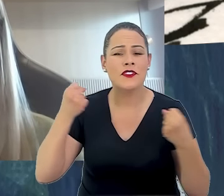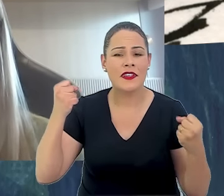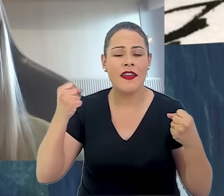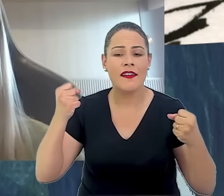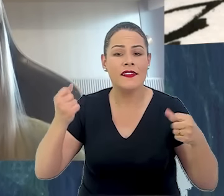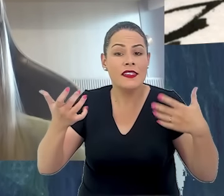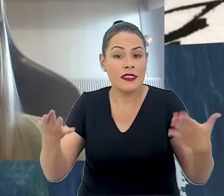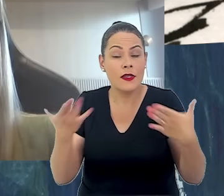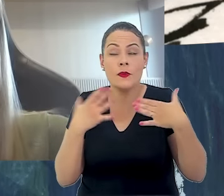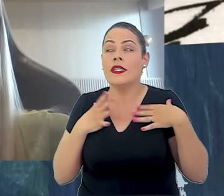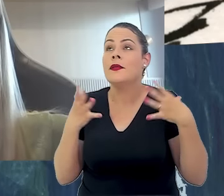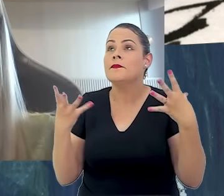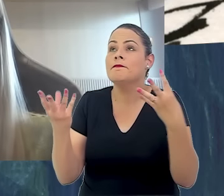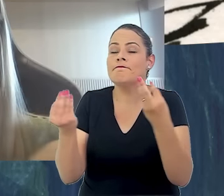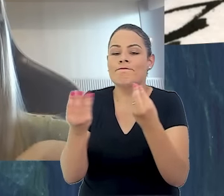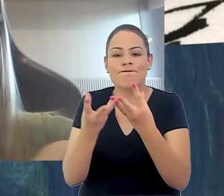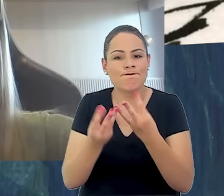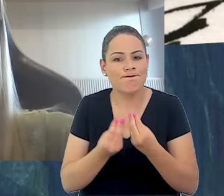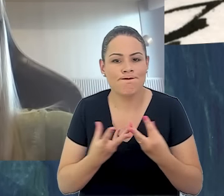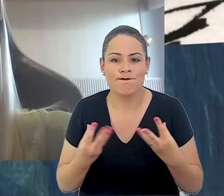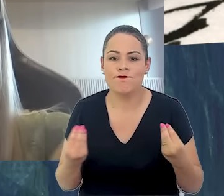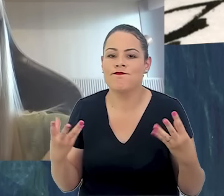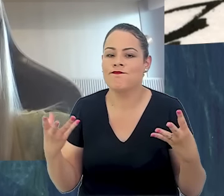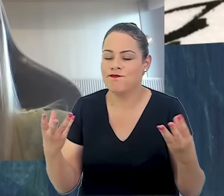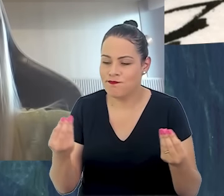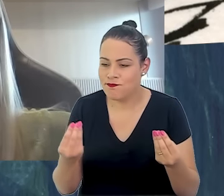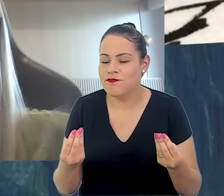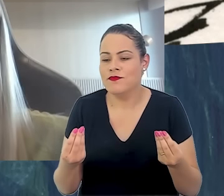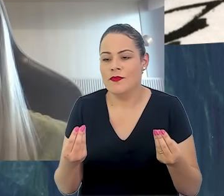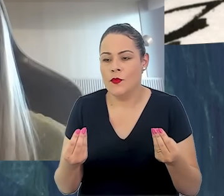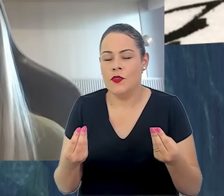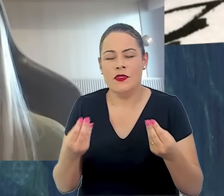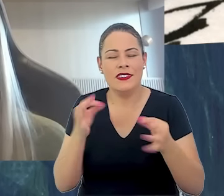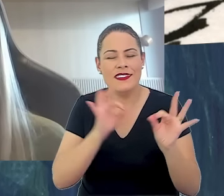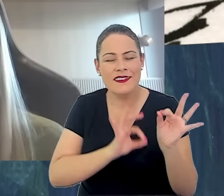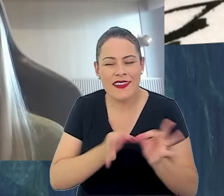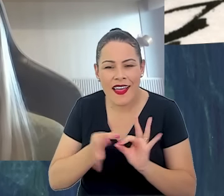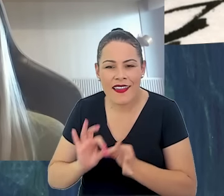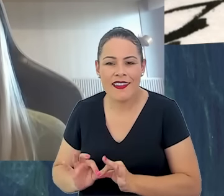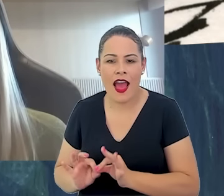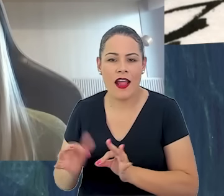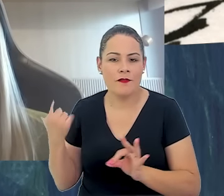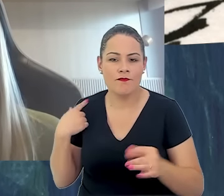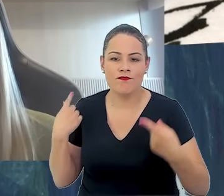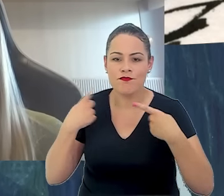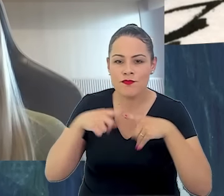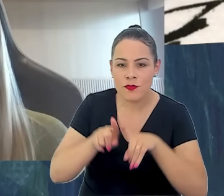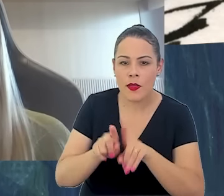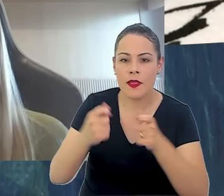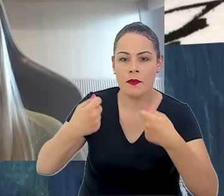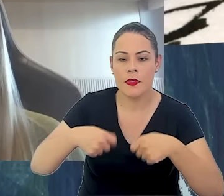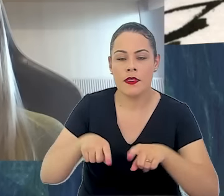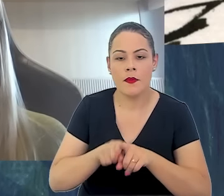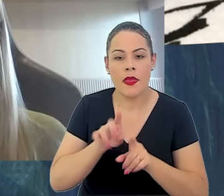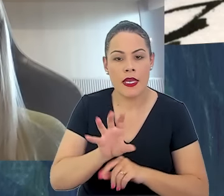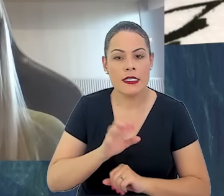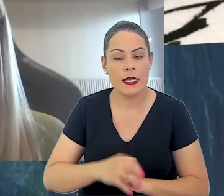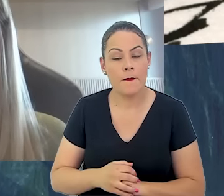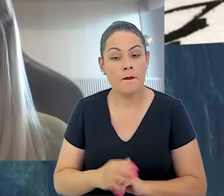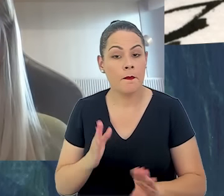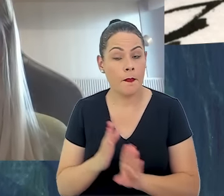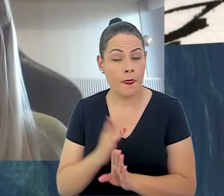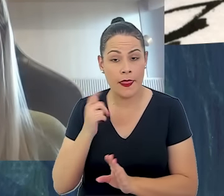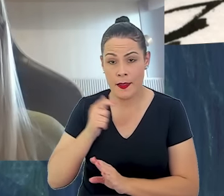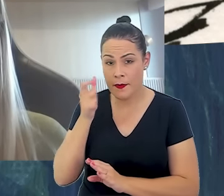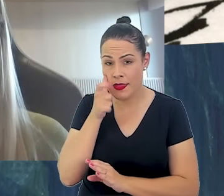Então, são muitas moving parts que precisam estar alinhadas. Acho que a boa notícia é que